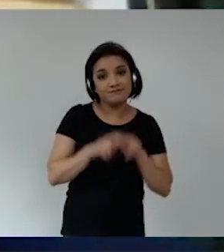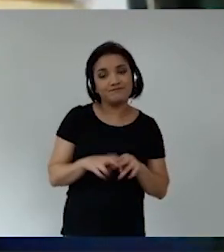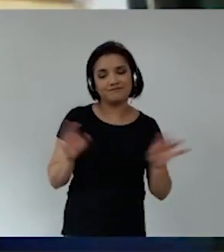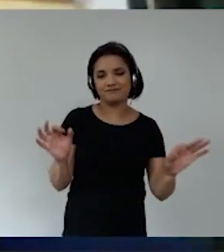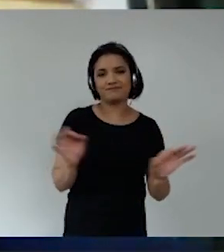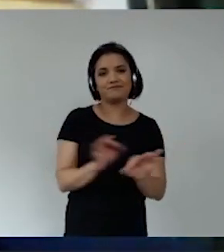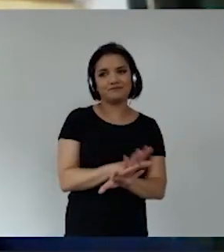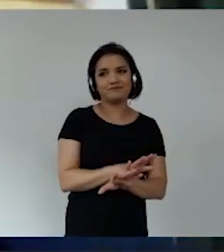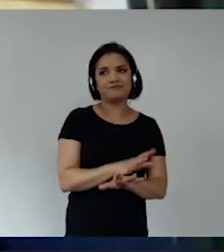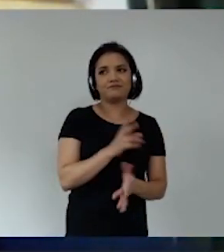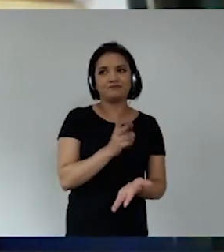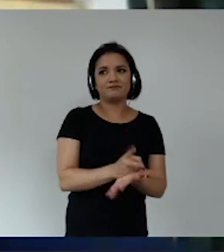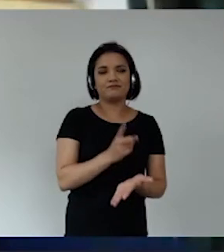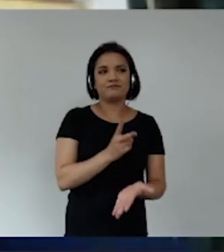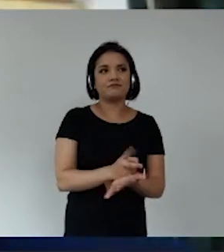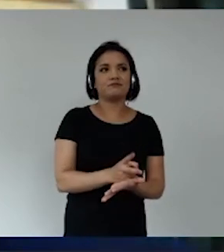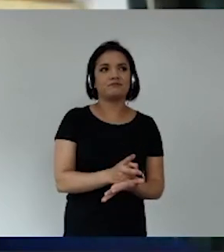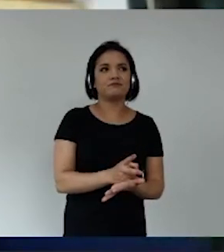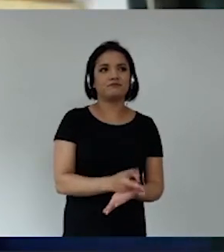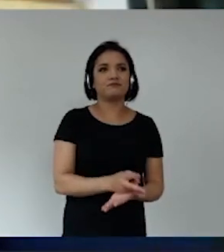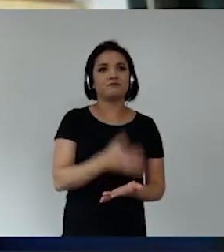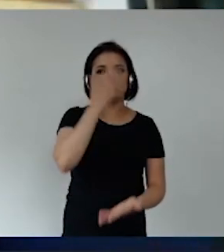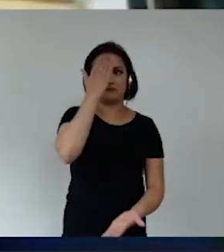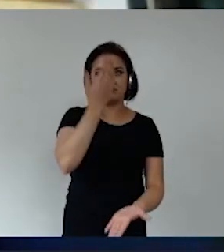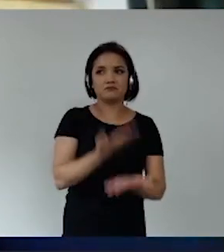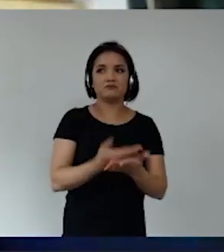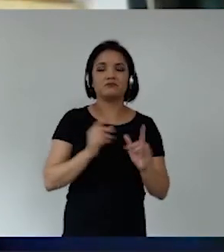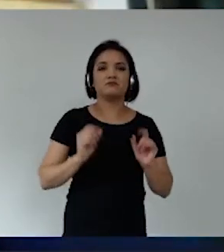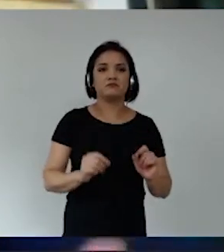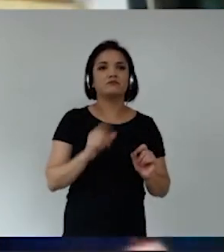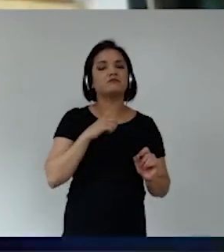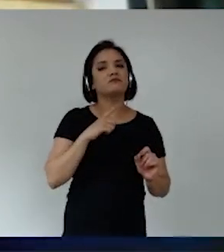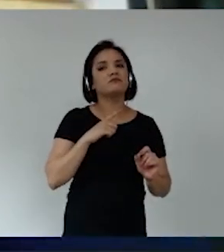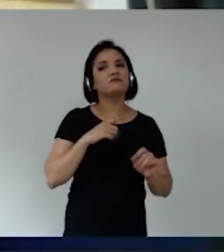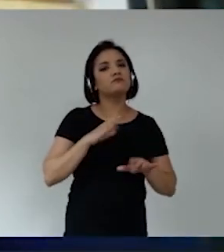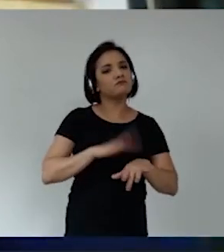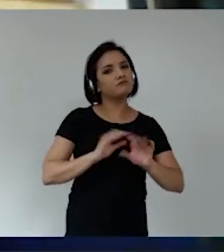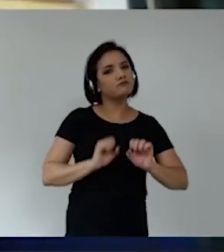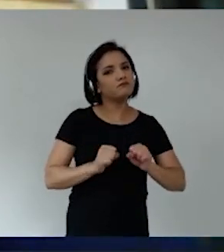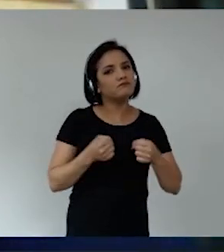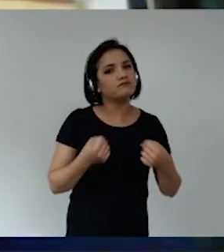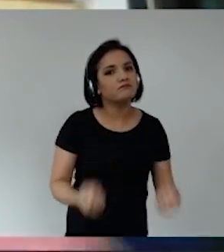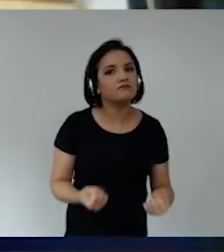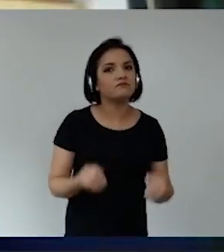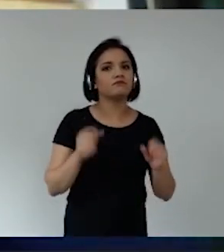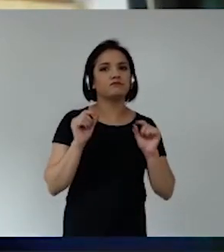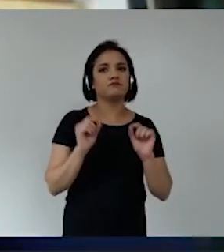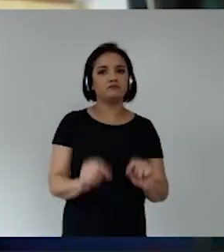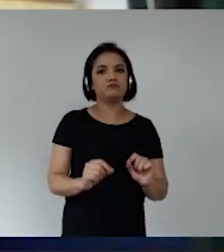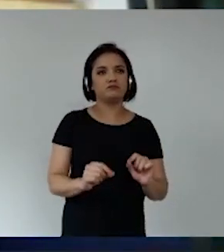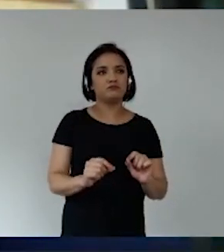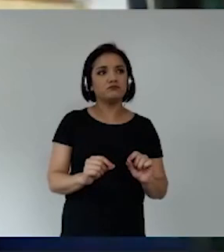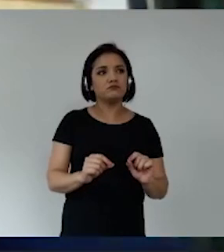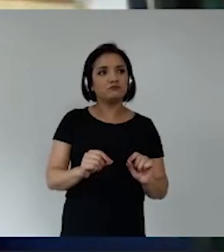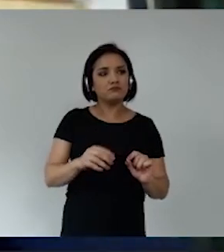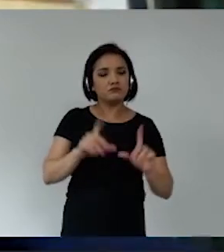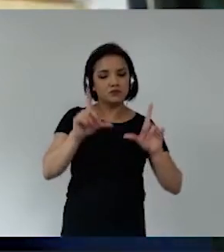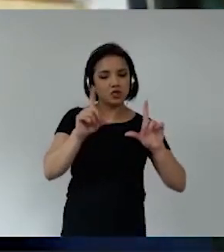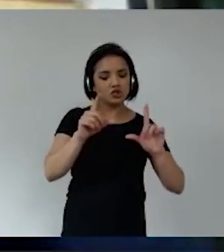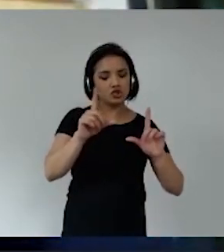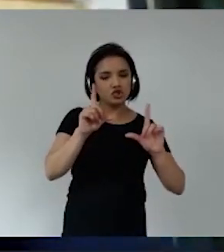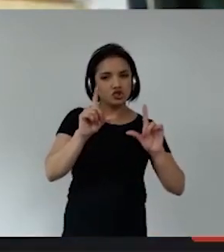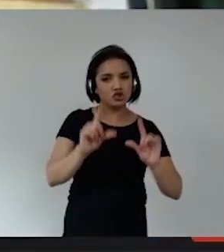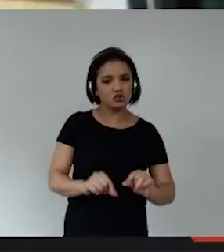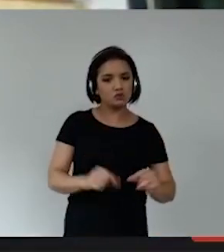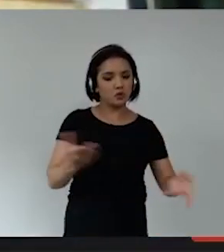encerramos efetivamente e creio que isto facilitaria e fortaleceria a desjudicialização e a mediação privada.